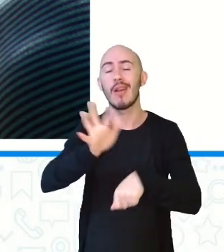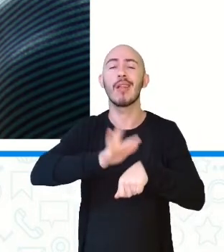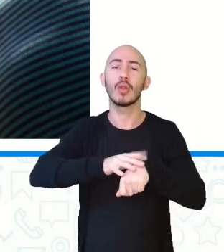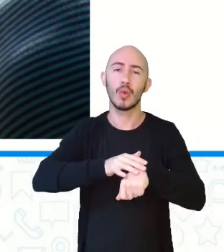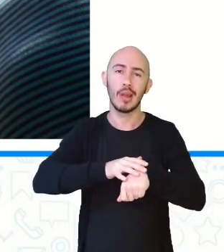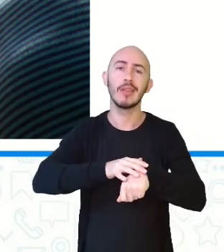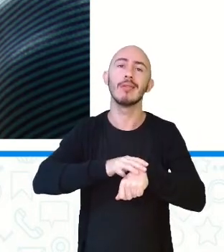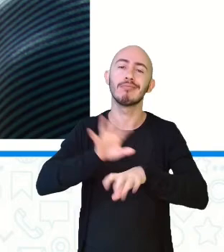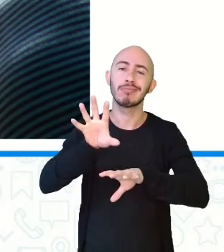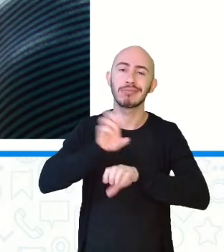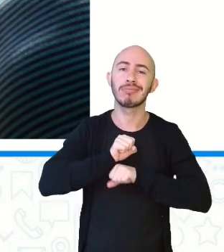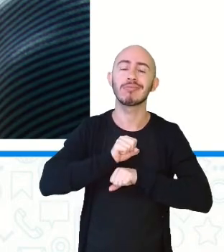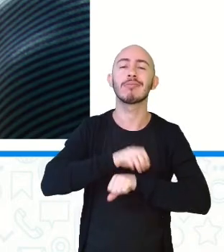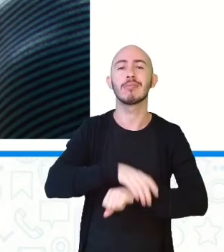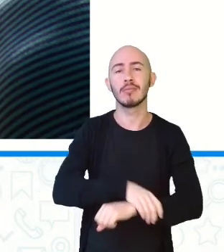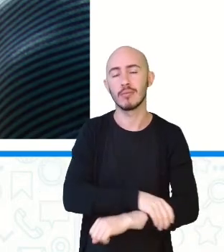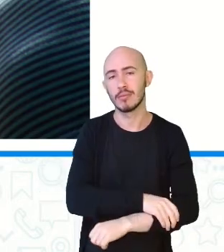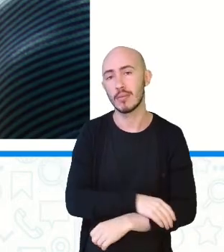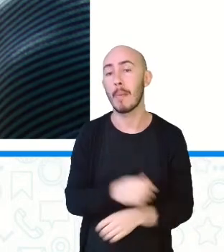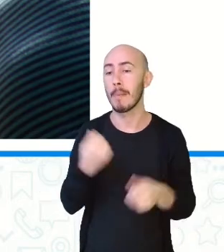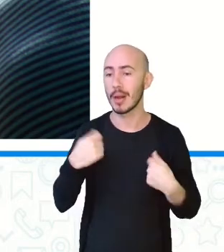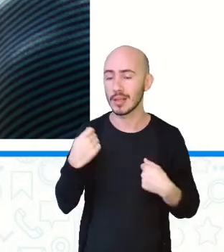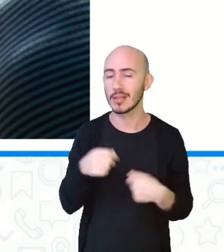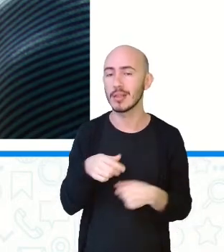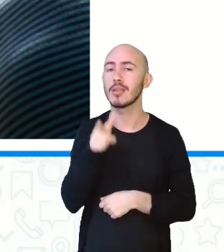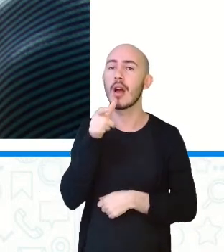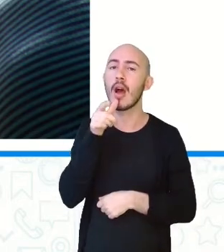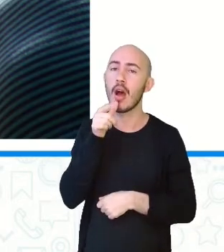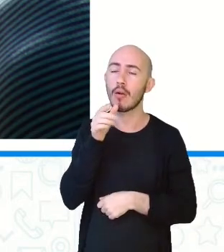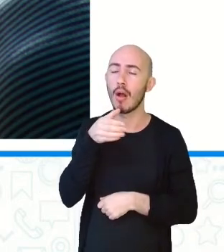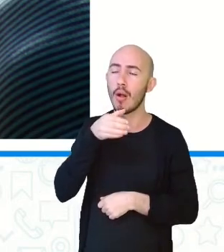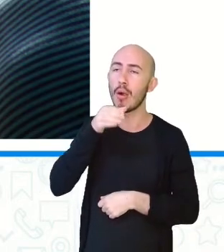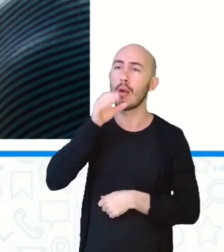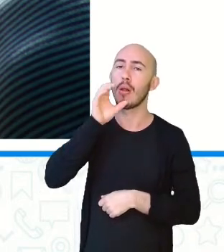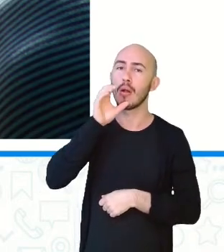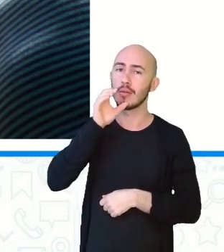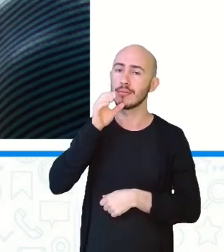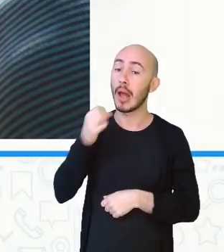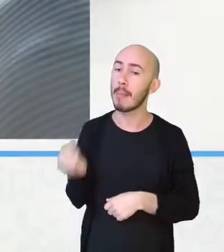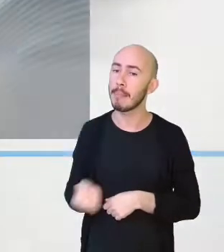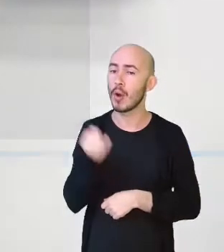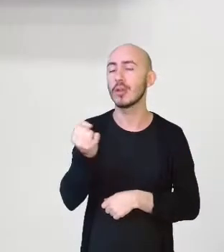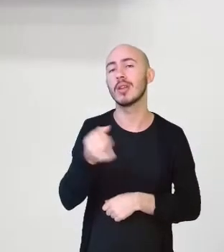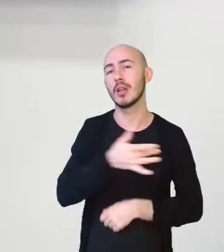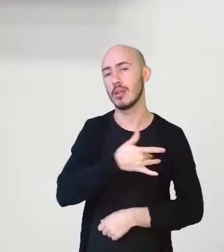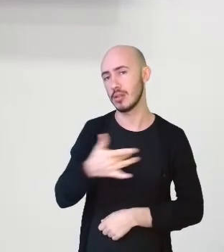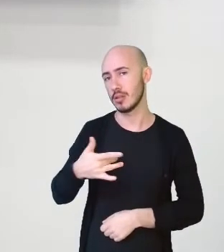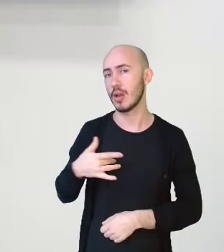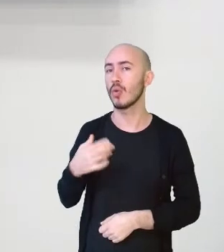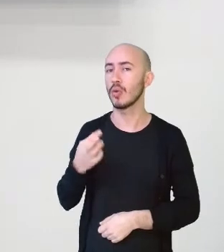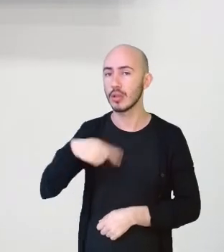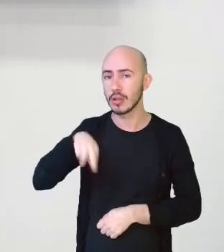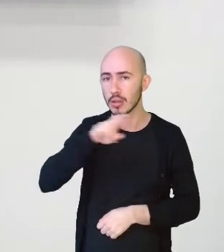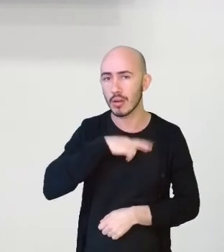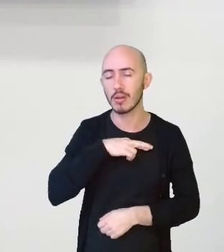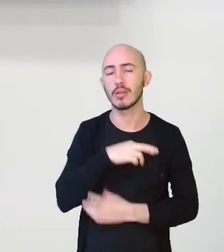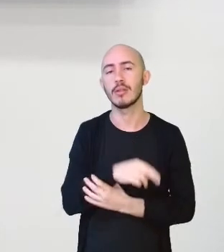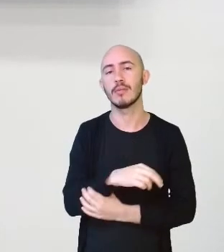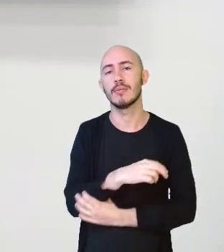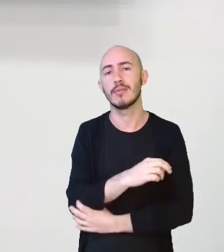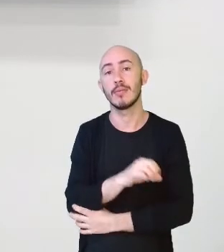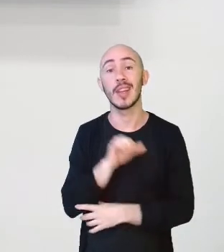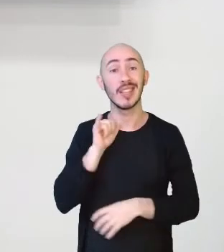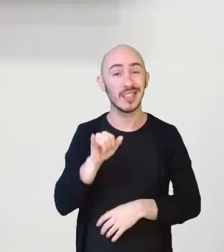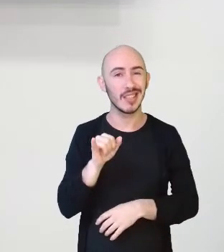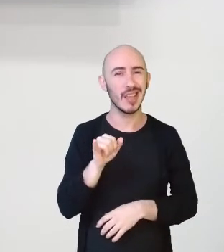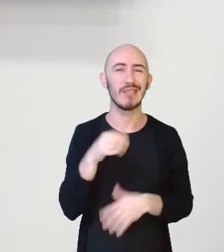A água, ela é indispensável para a nossa saúde. Então, tome sempre água, até mesmo nesses dias frios,